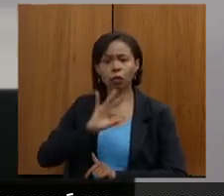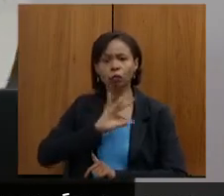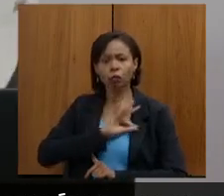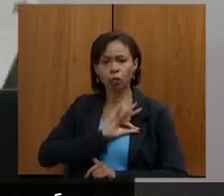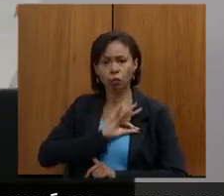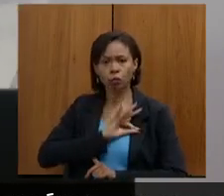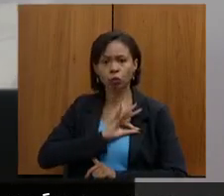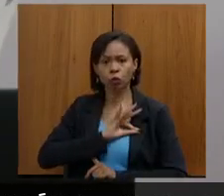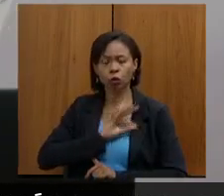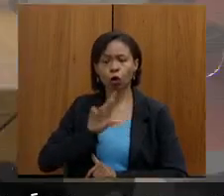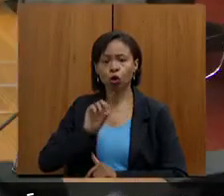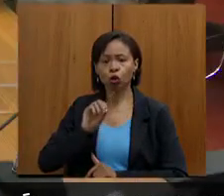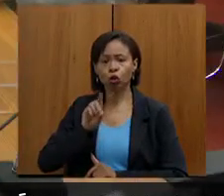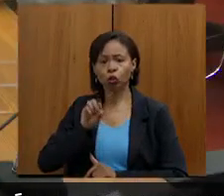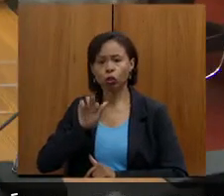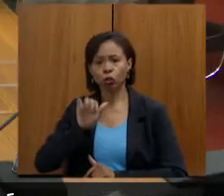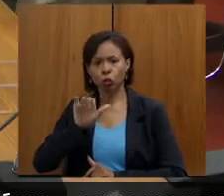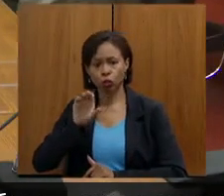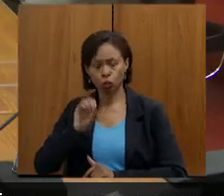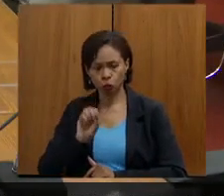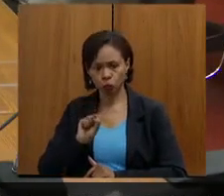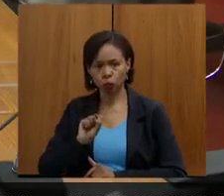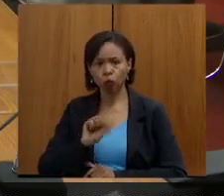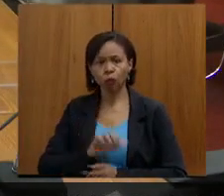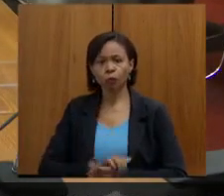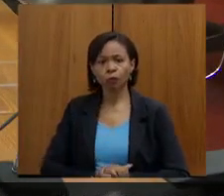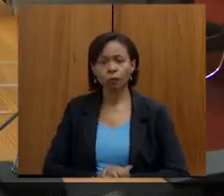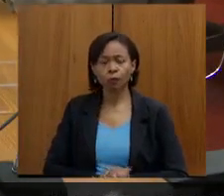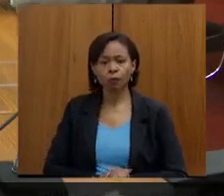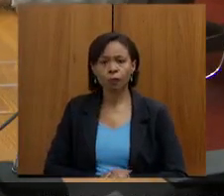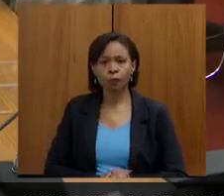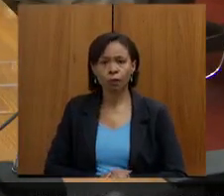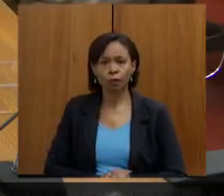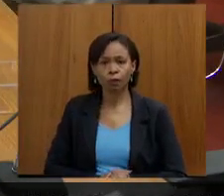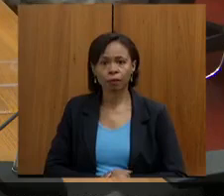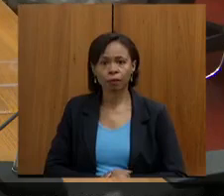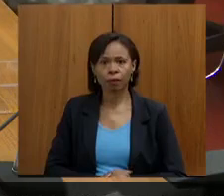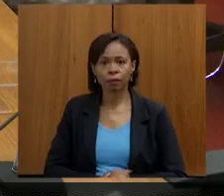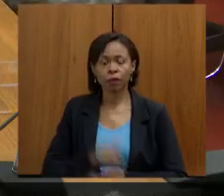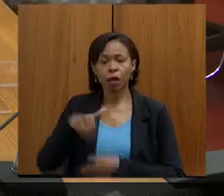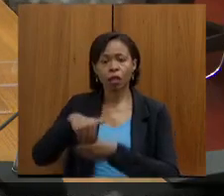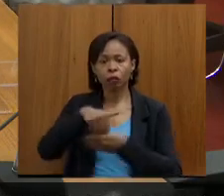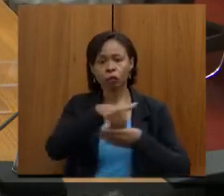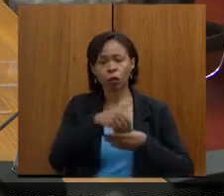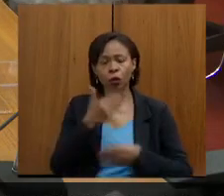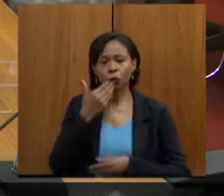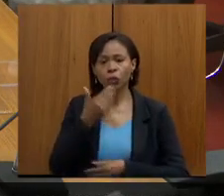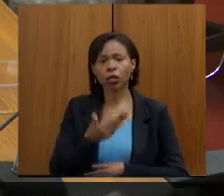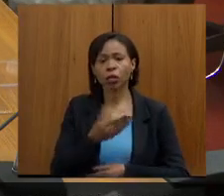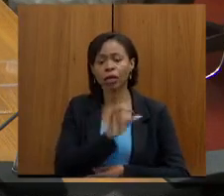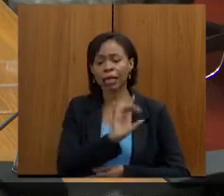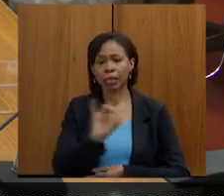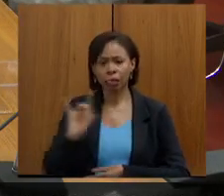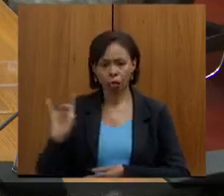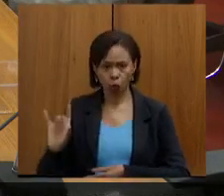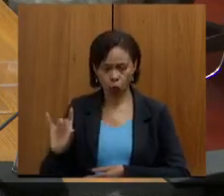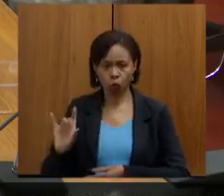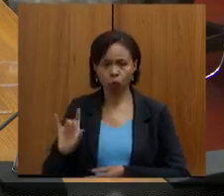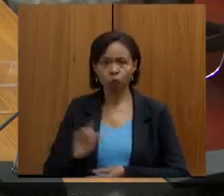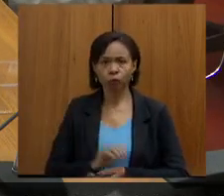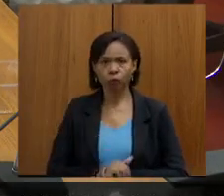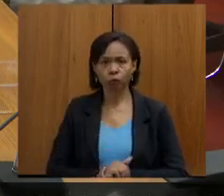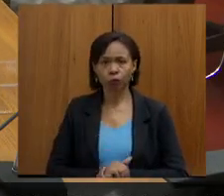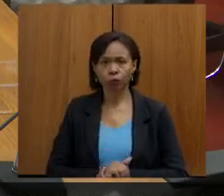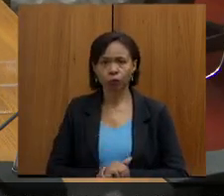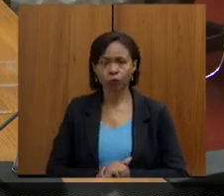Militar Coronel Rodrigo Rodrigues de Souza e em votação os requerimentos cada um por sua vez o Senhor Deputado